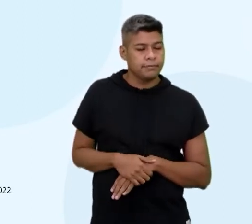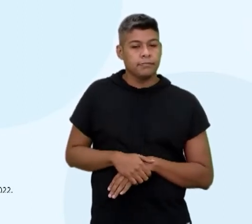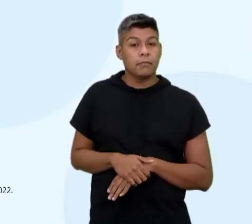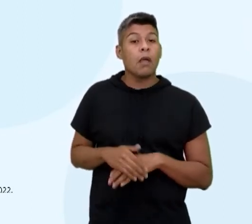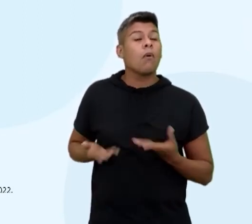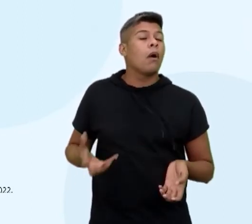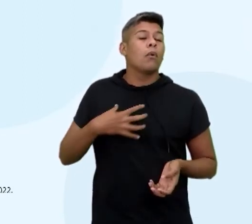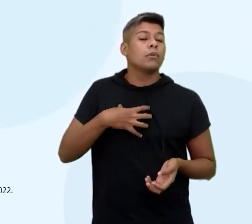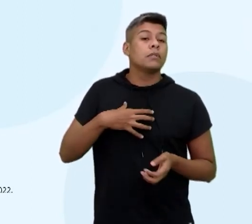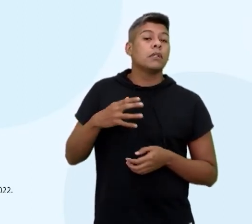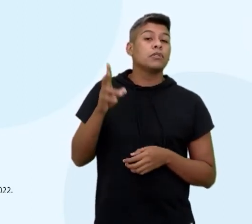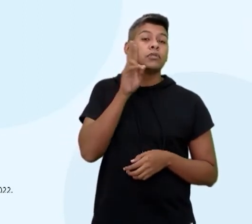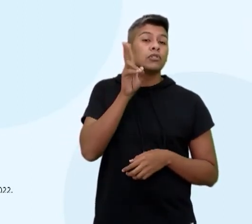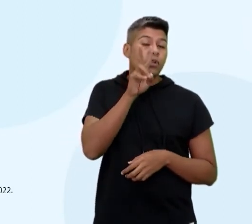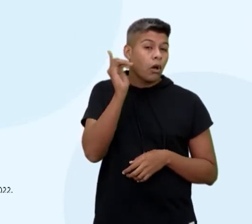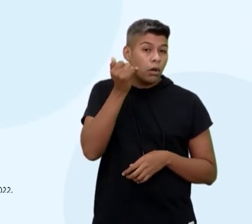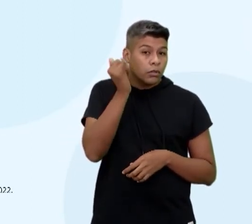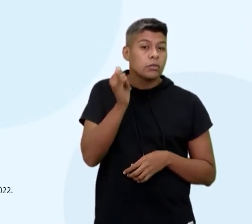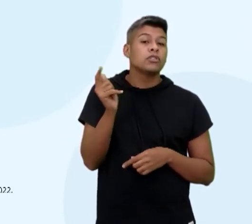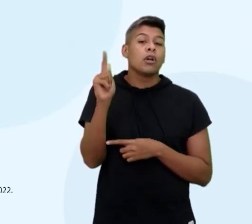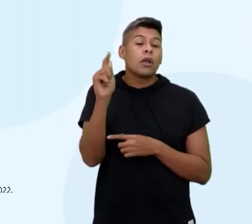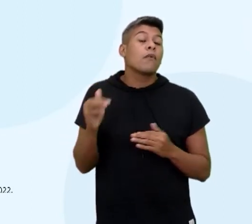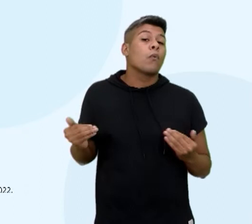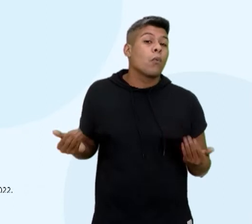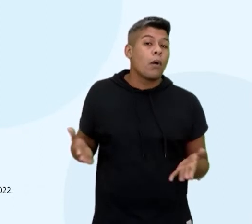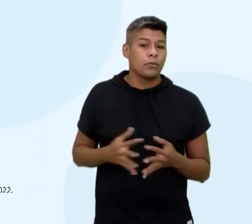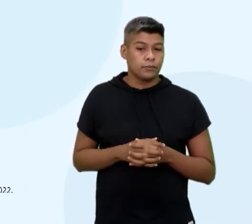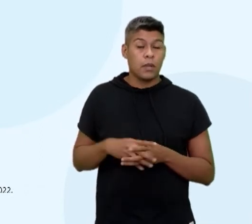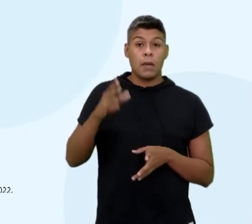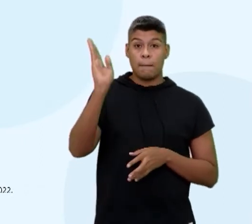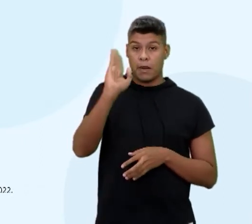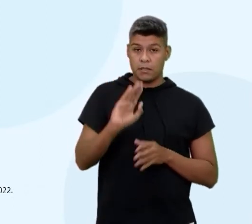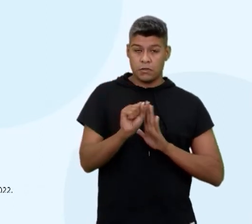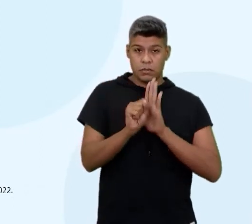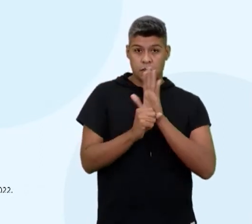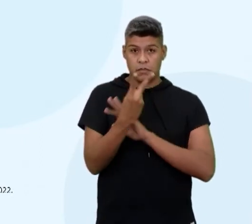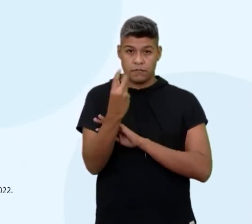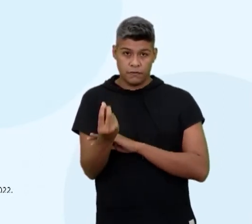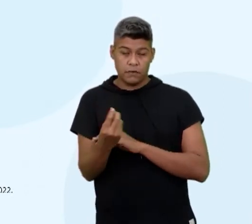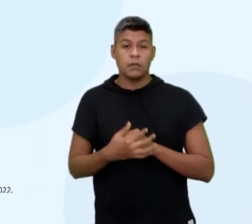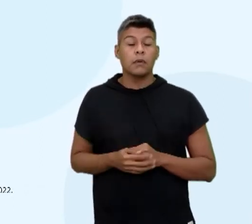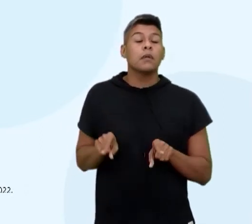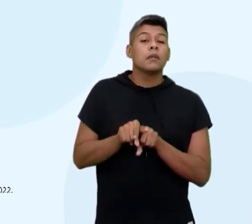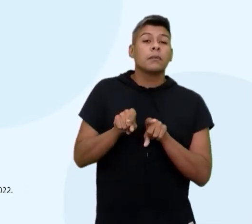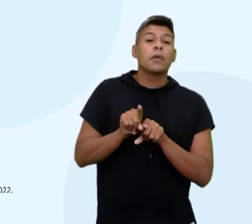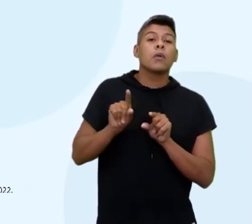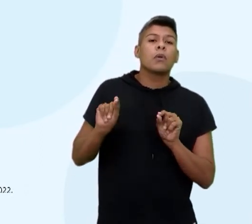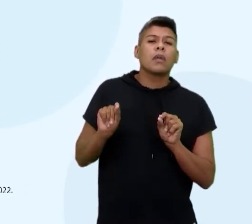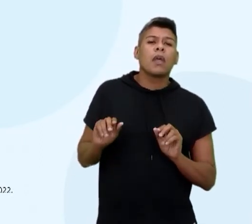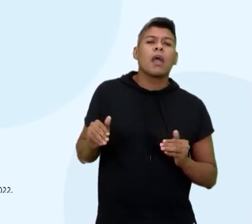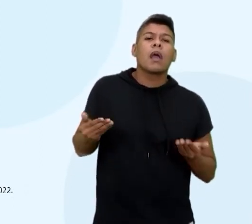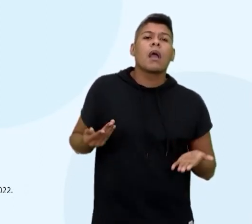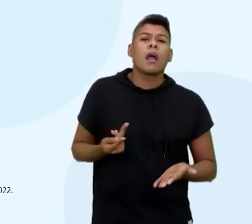que é o contexto histórico e geográfico aí do Milton Santos? Brasil do século XX. E quais são os